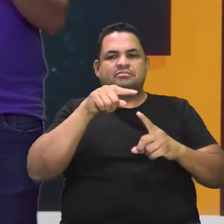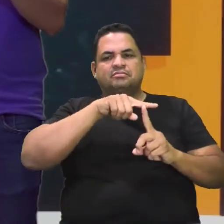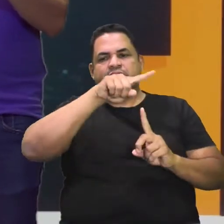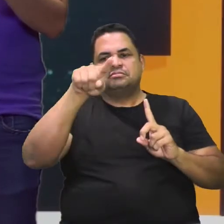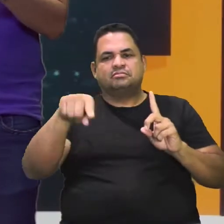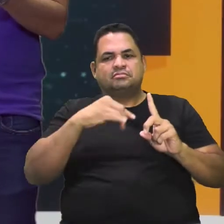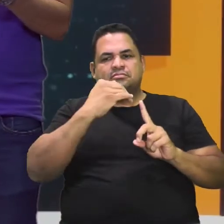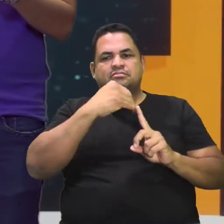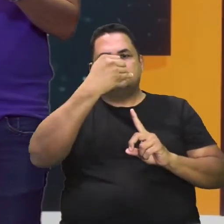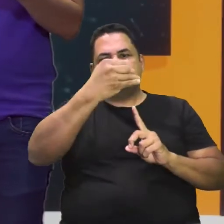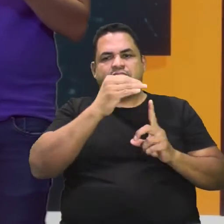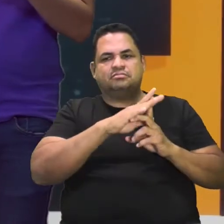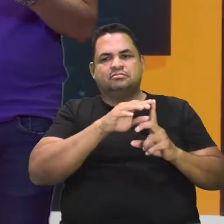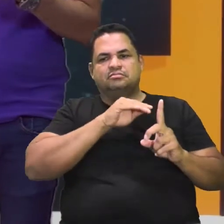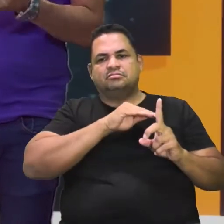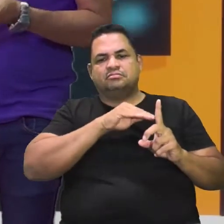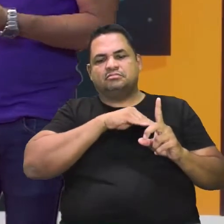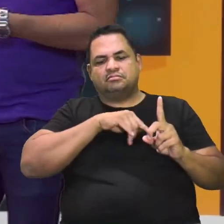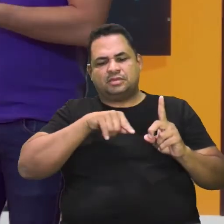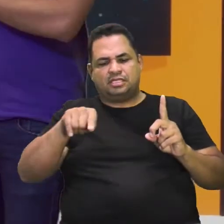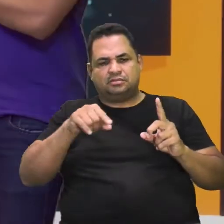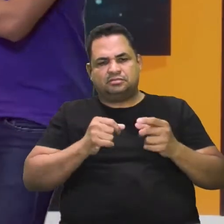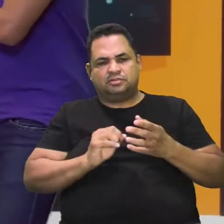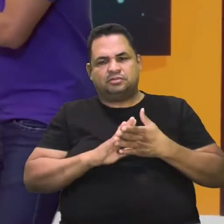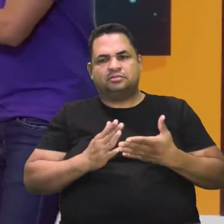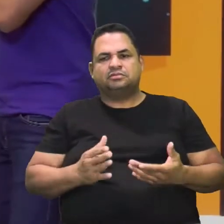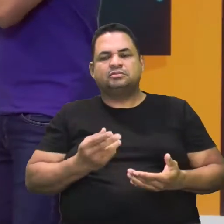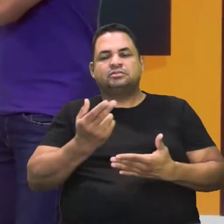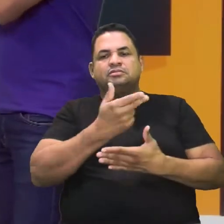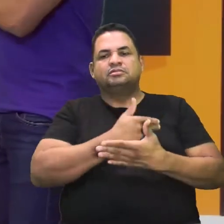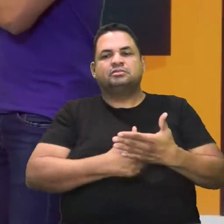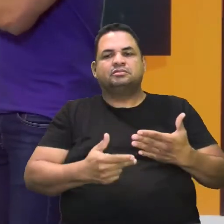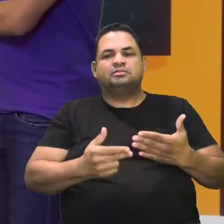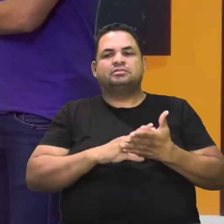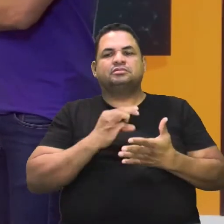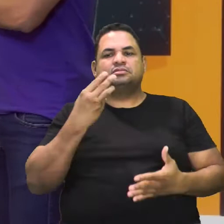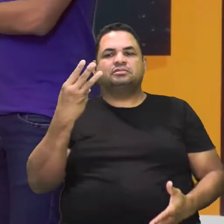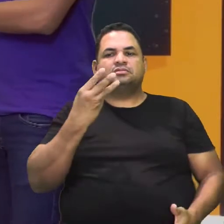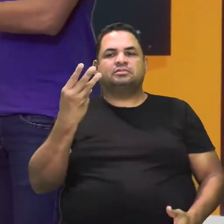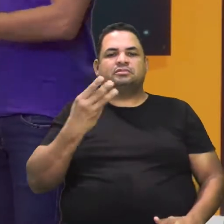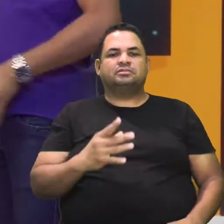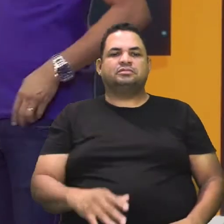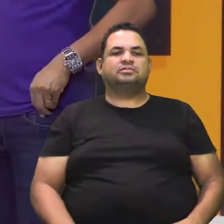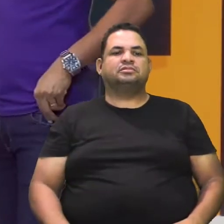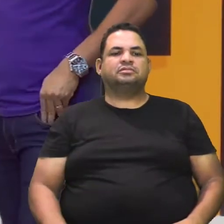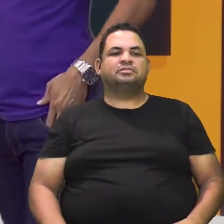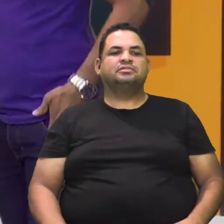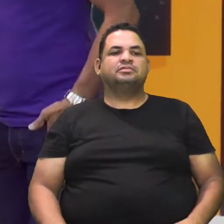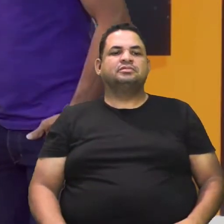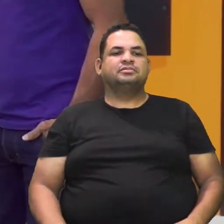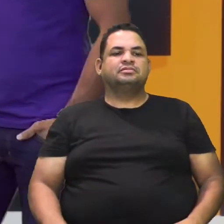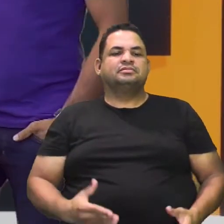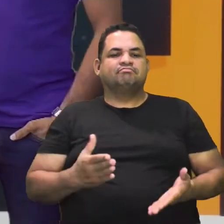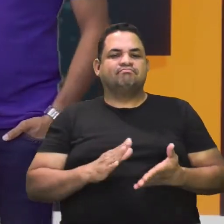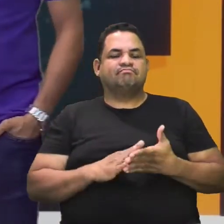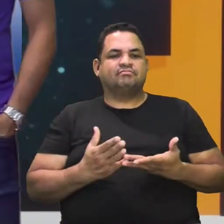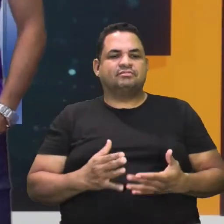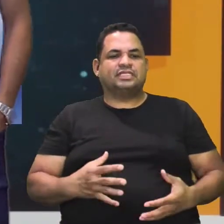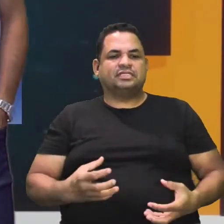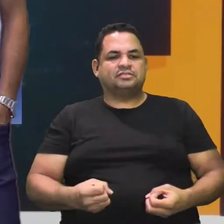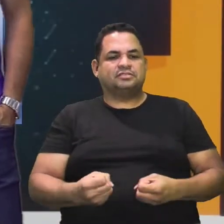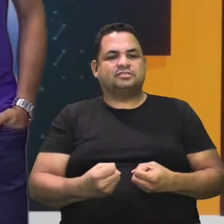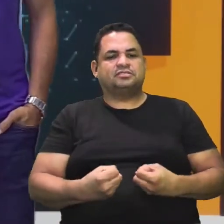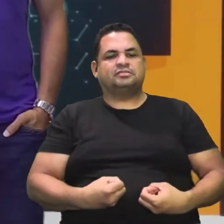Externa, secante e tangente. No desenho tava as 3 lá. A gente quer aguçar esse